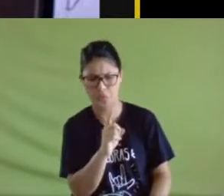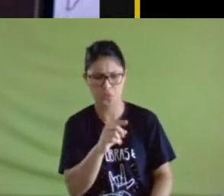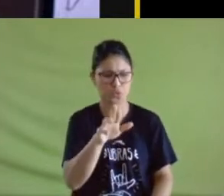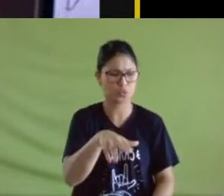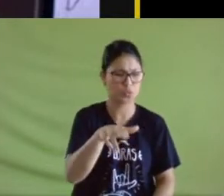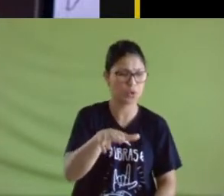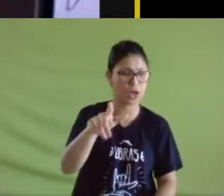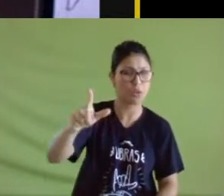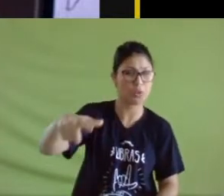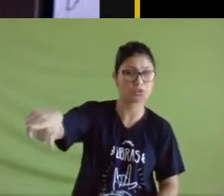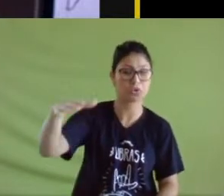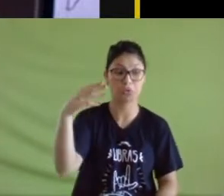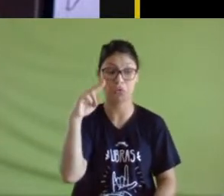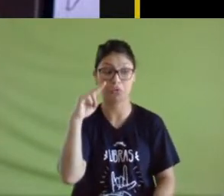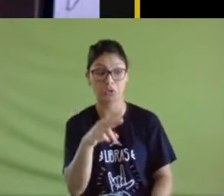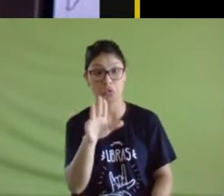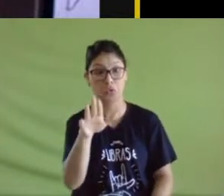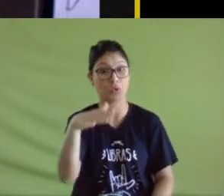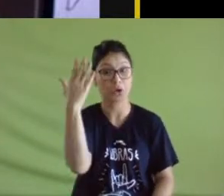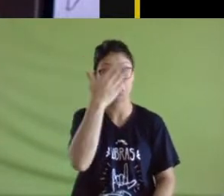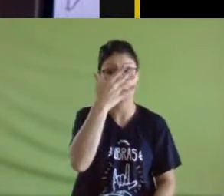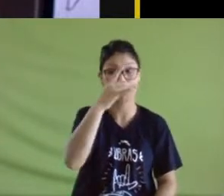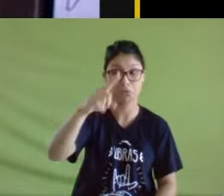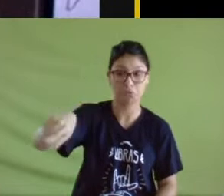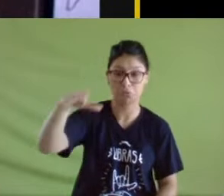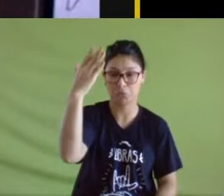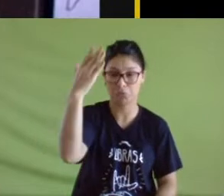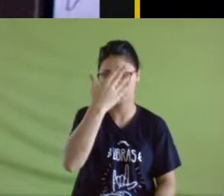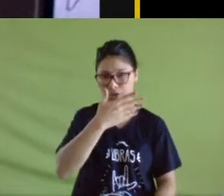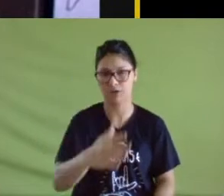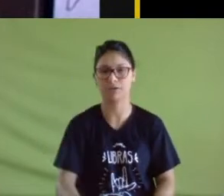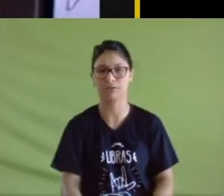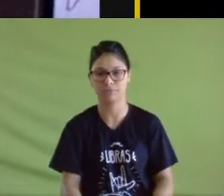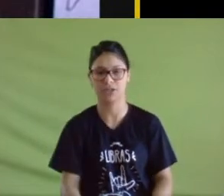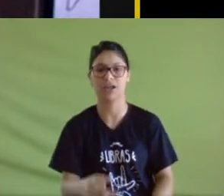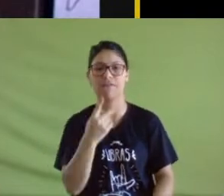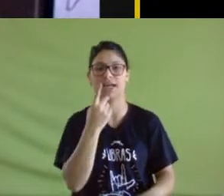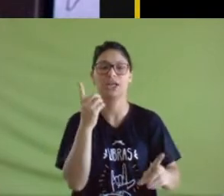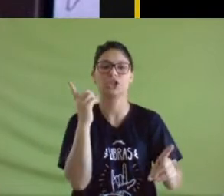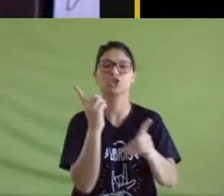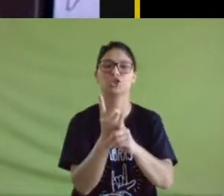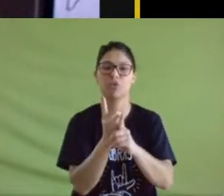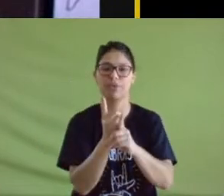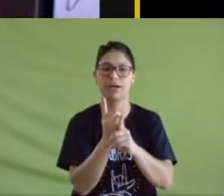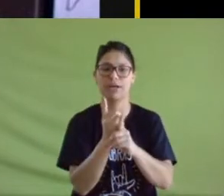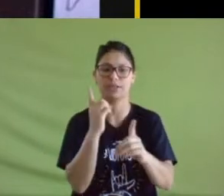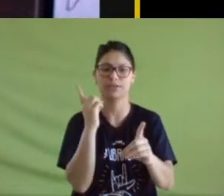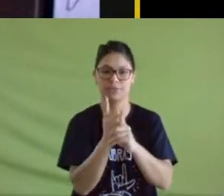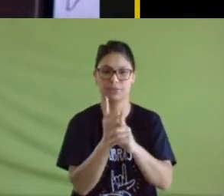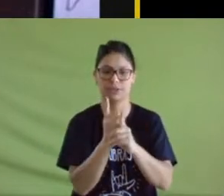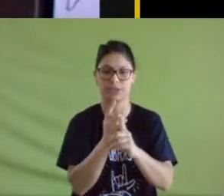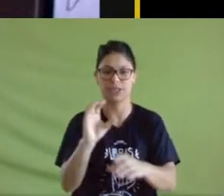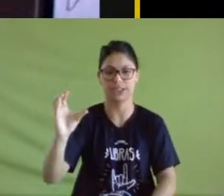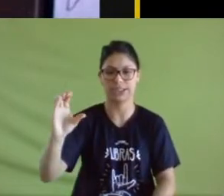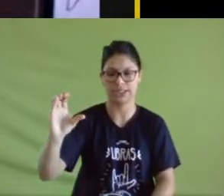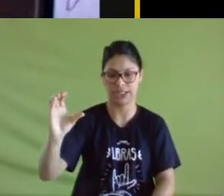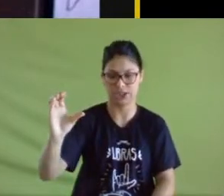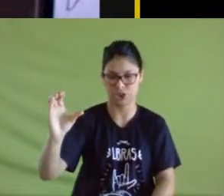viu. Agora, e a gente fala de descoberta, quer dizer, esse cientista fez uma